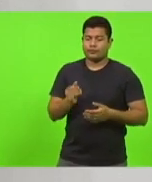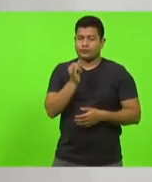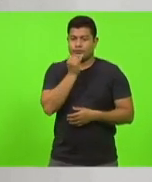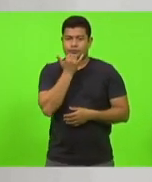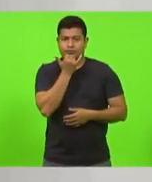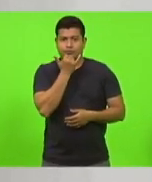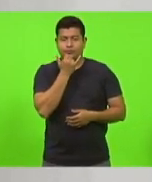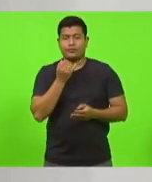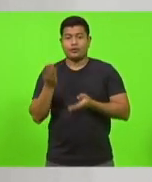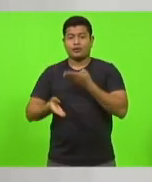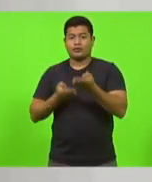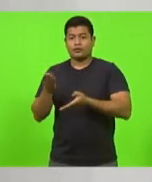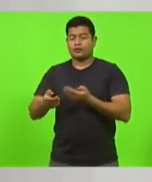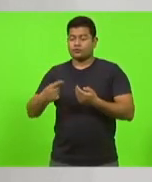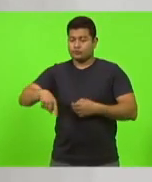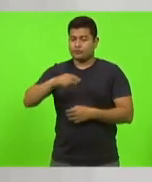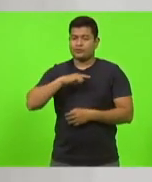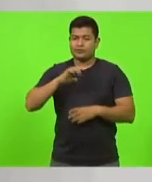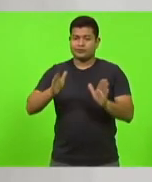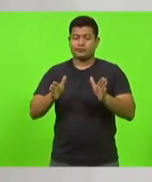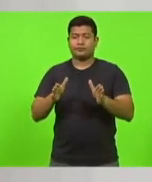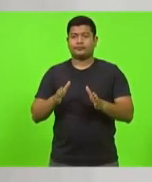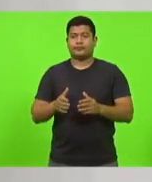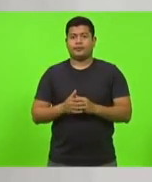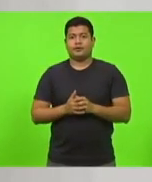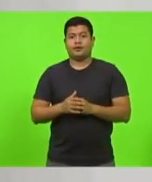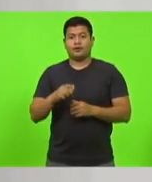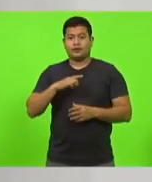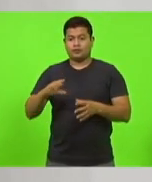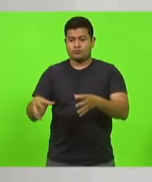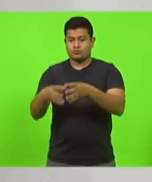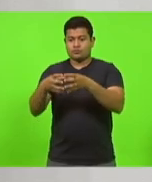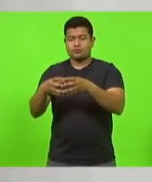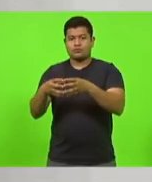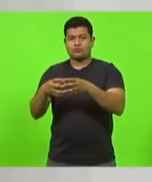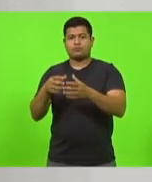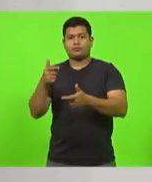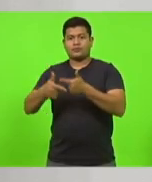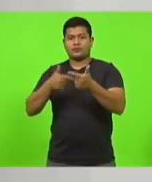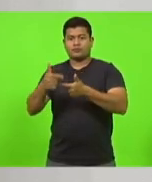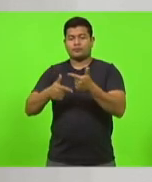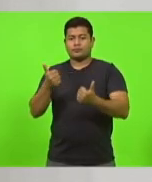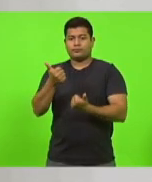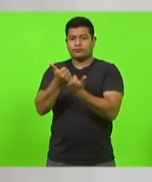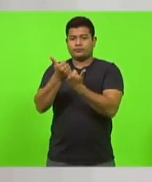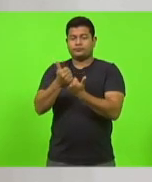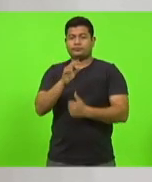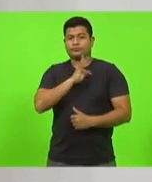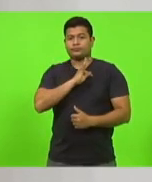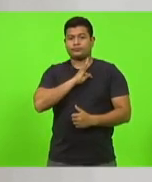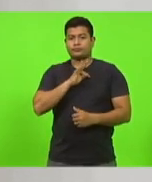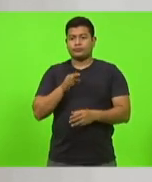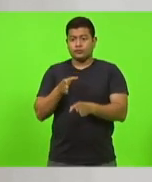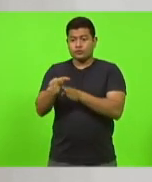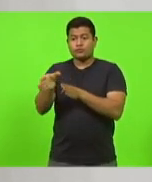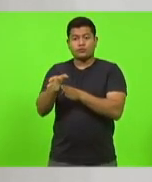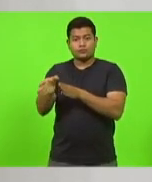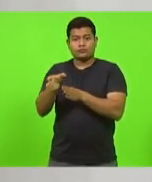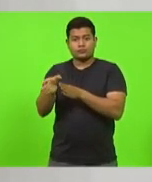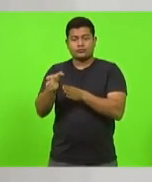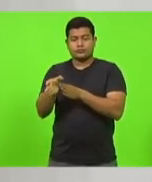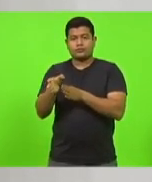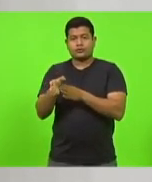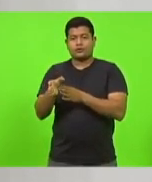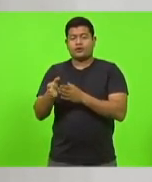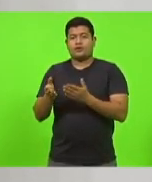já temos, mas como no grupo ocupacional de apoio técnico, o orientador de